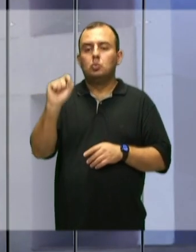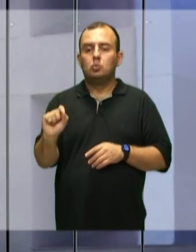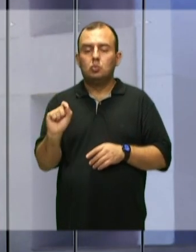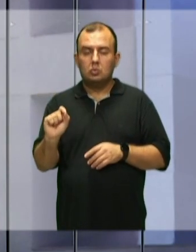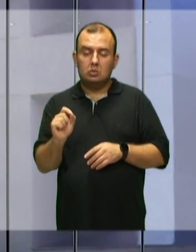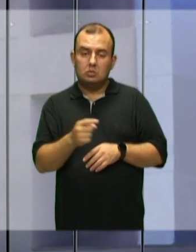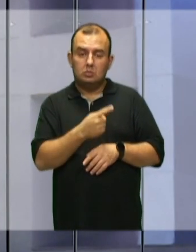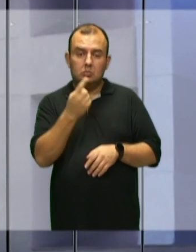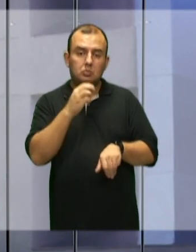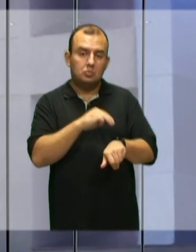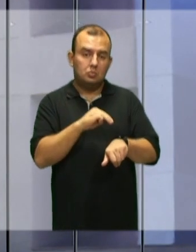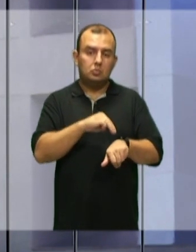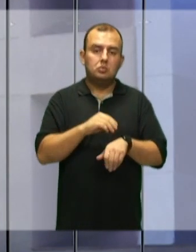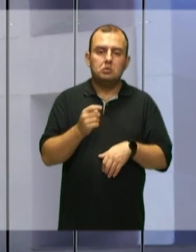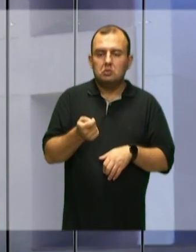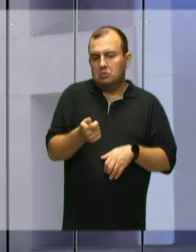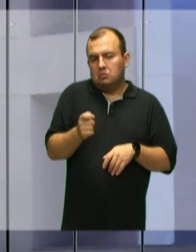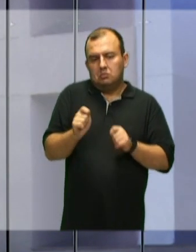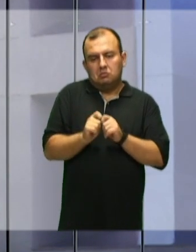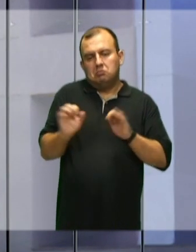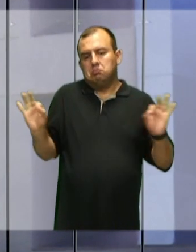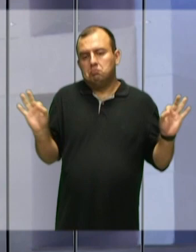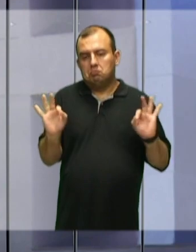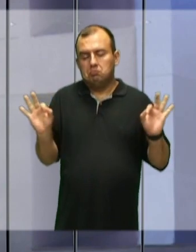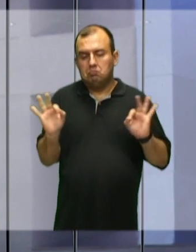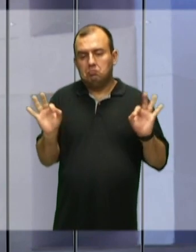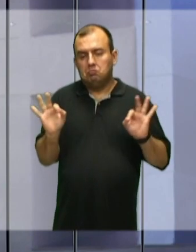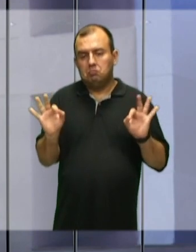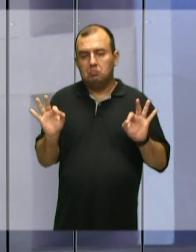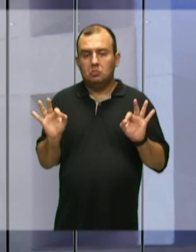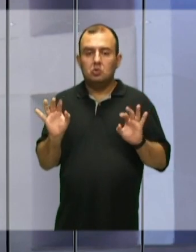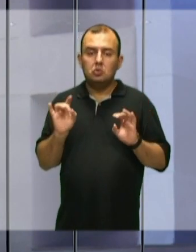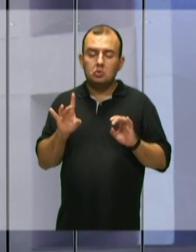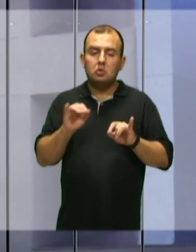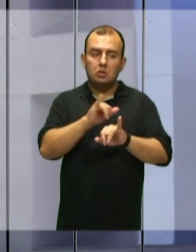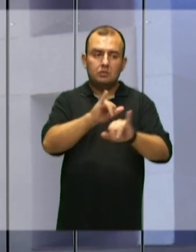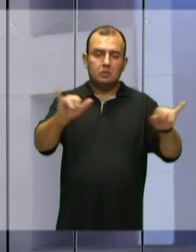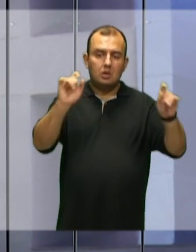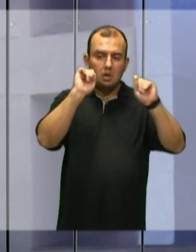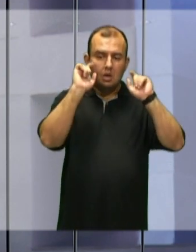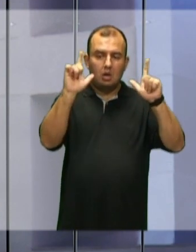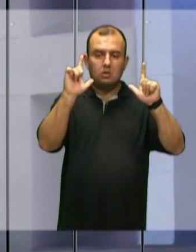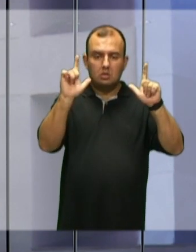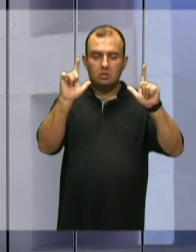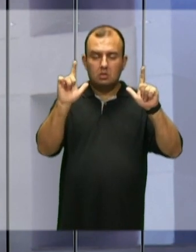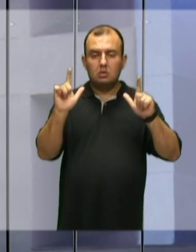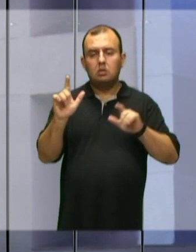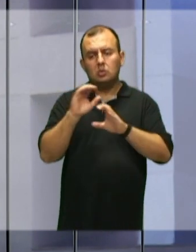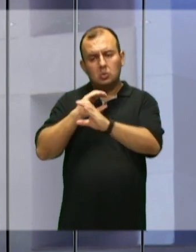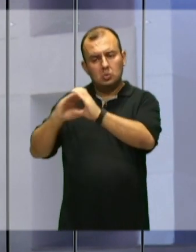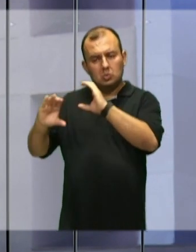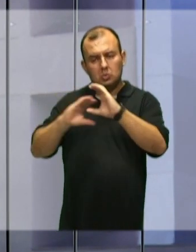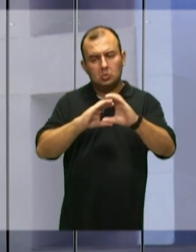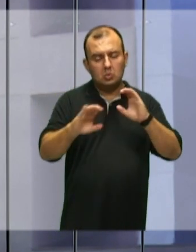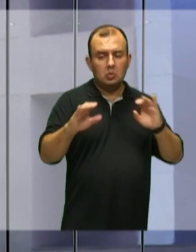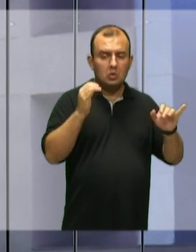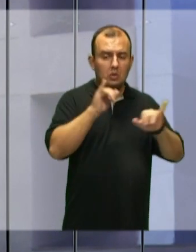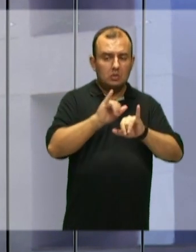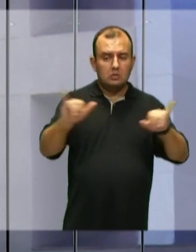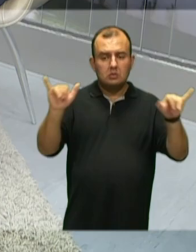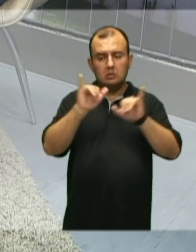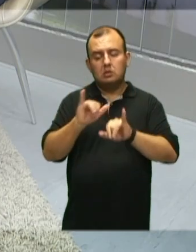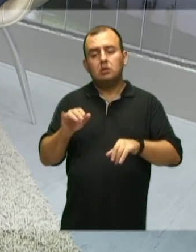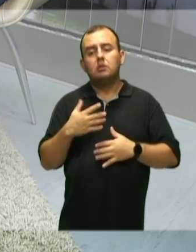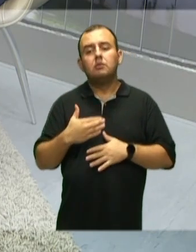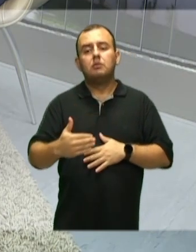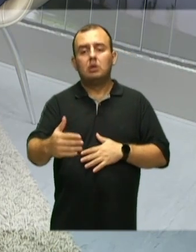a secretaria quase nada fez né além de trazer um alerta paraa cidade houve realmente lá comunicação informativo olha vai